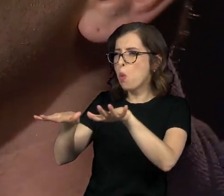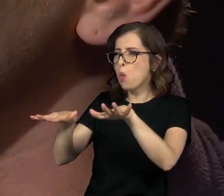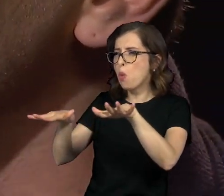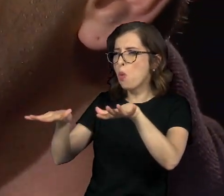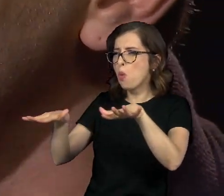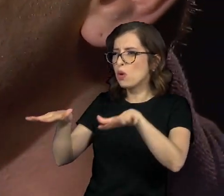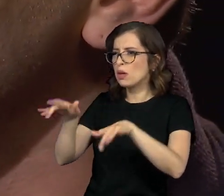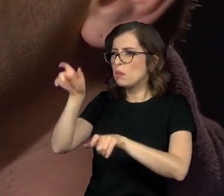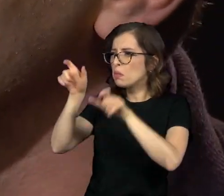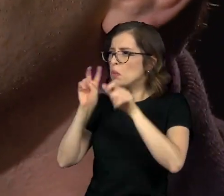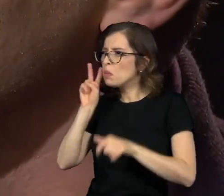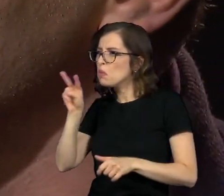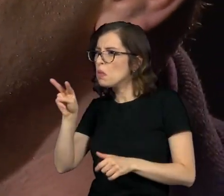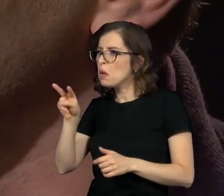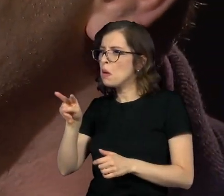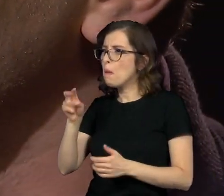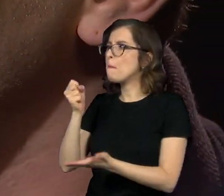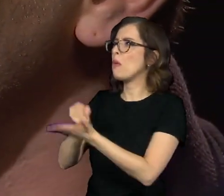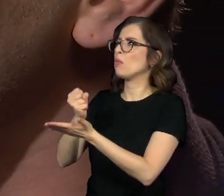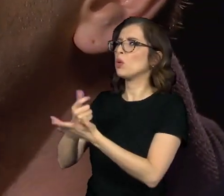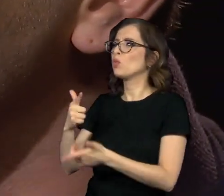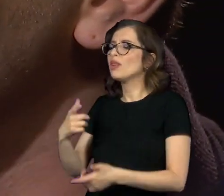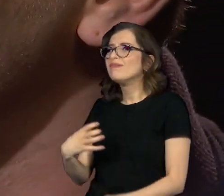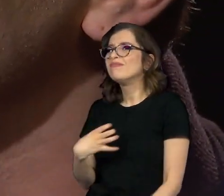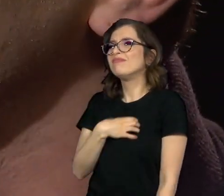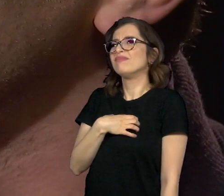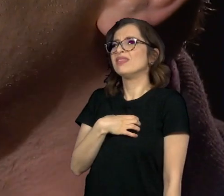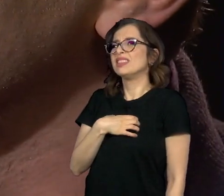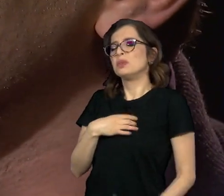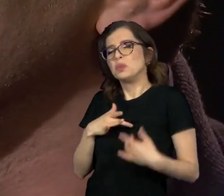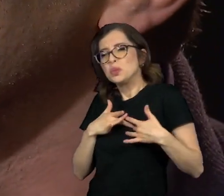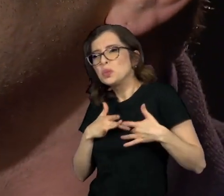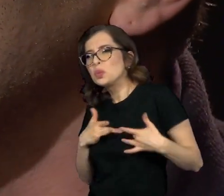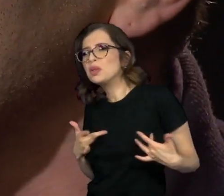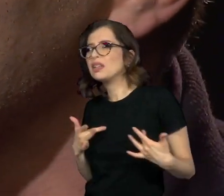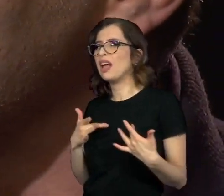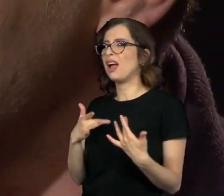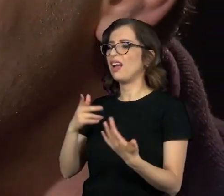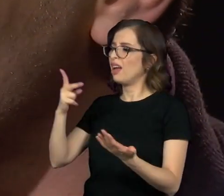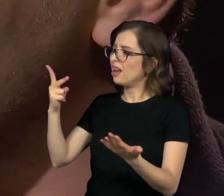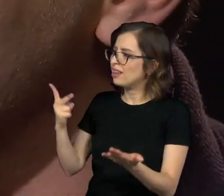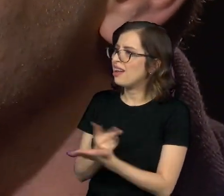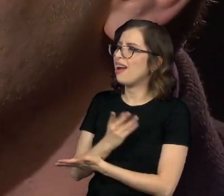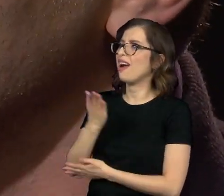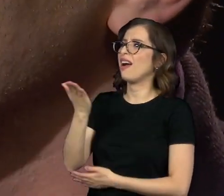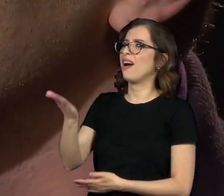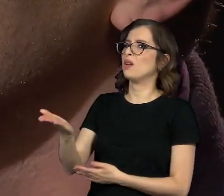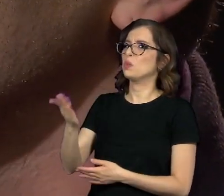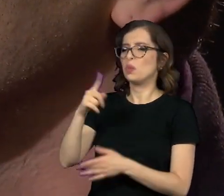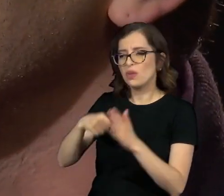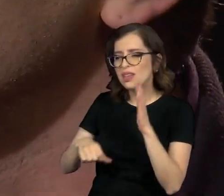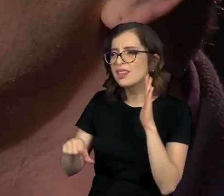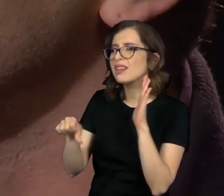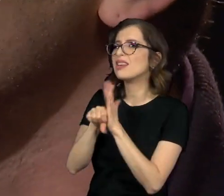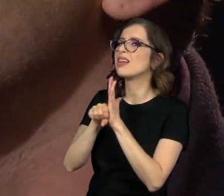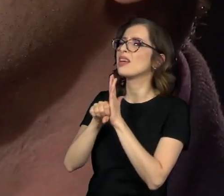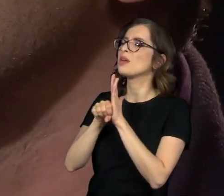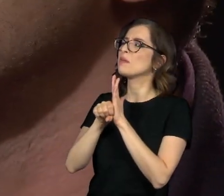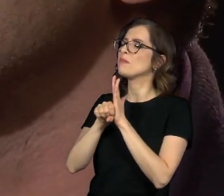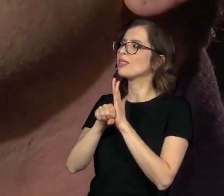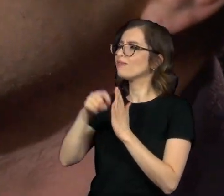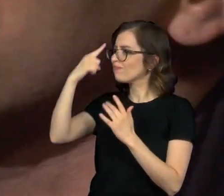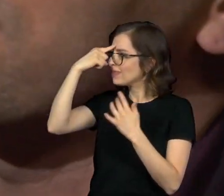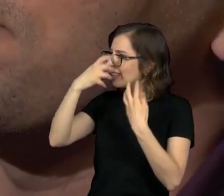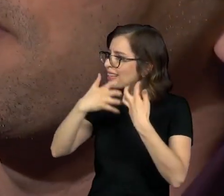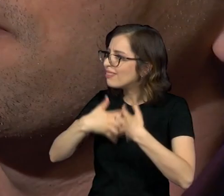corroboram que esta prática é errada, que esta prática é criminosa, né? E isso, de alguma maneira,